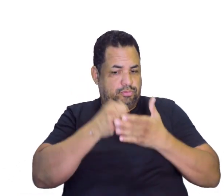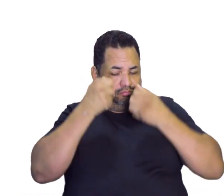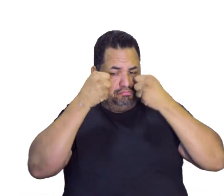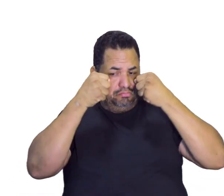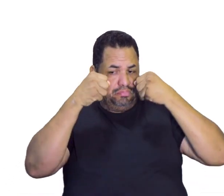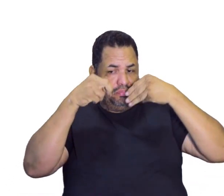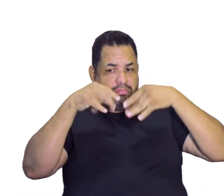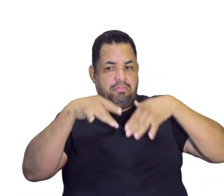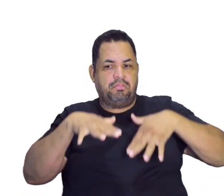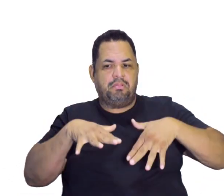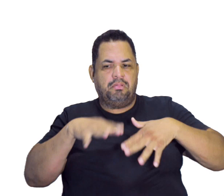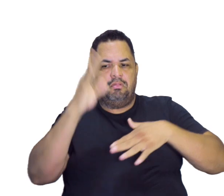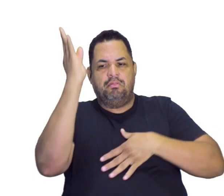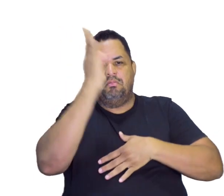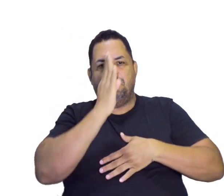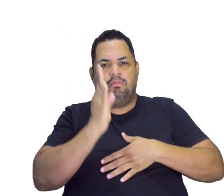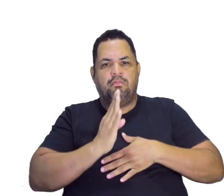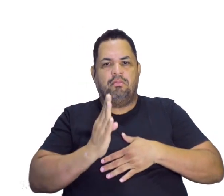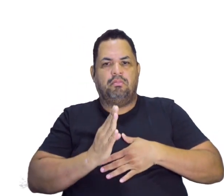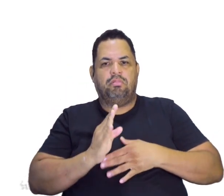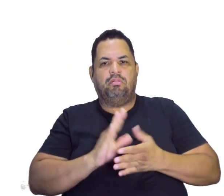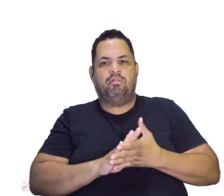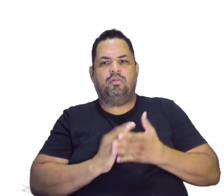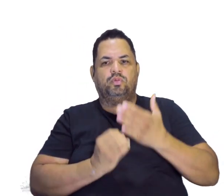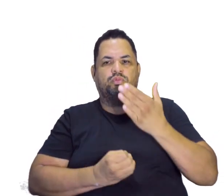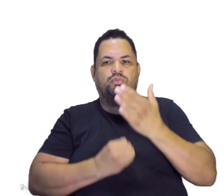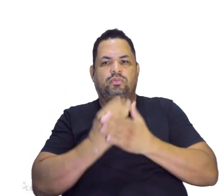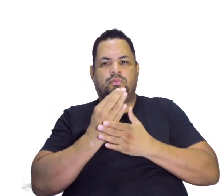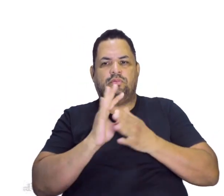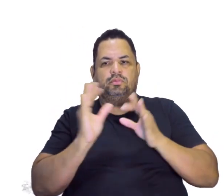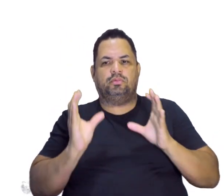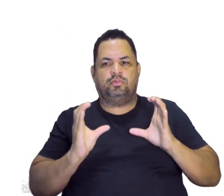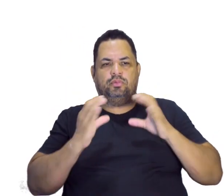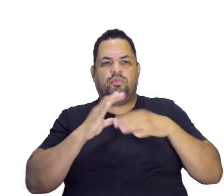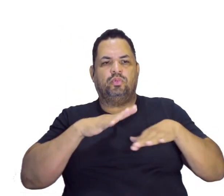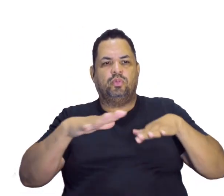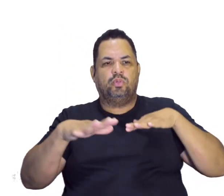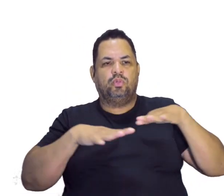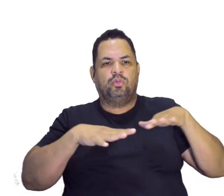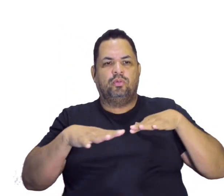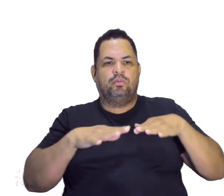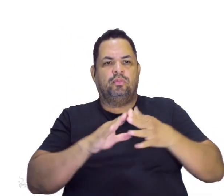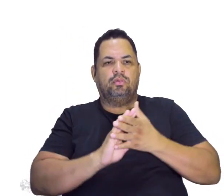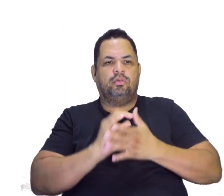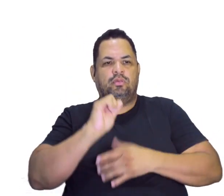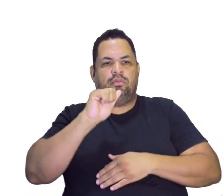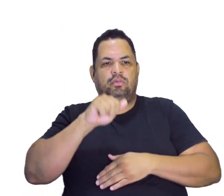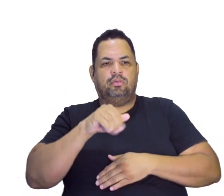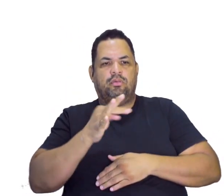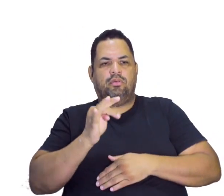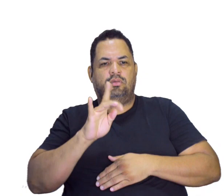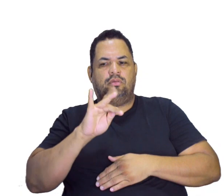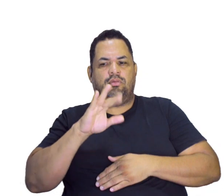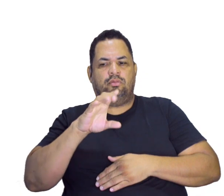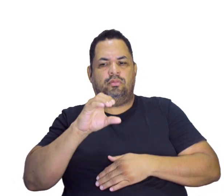e dramaturgo brasileiro que fundou em parceria o